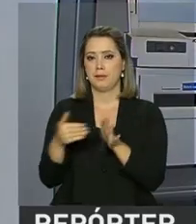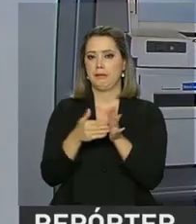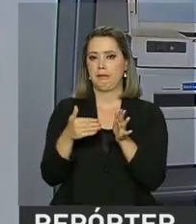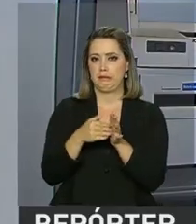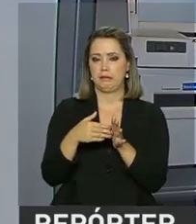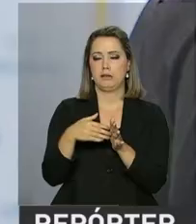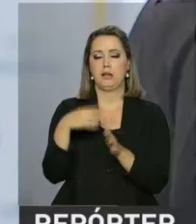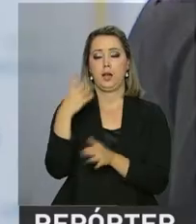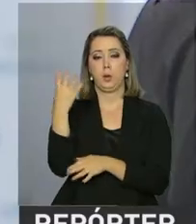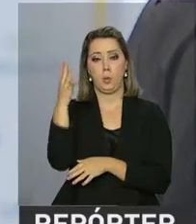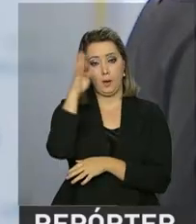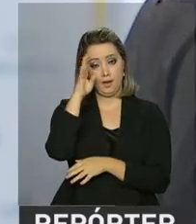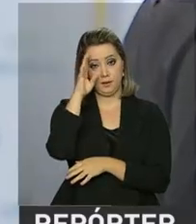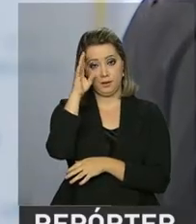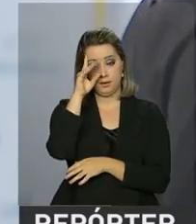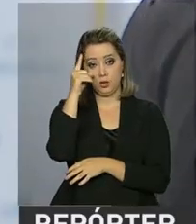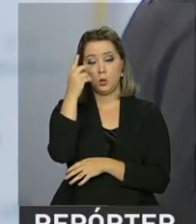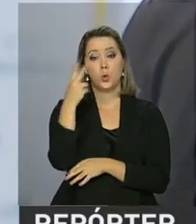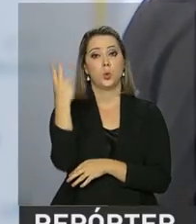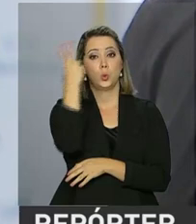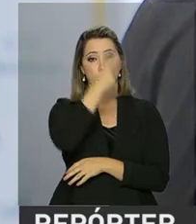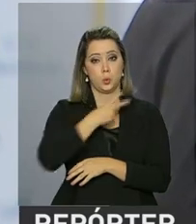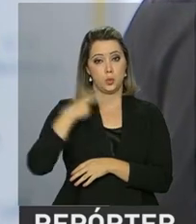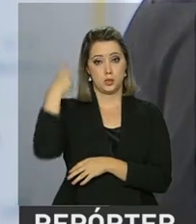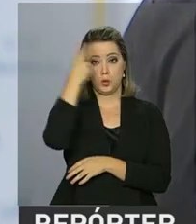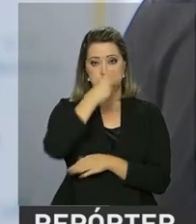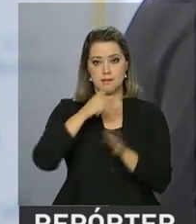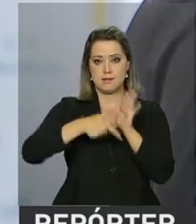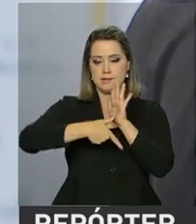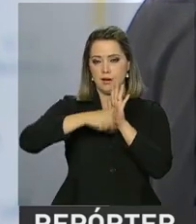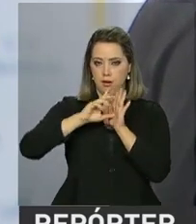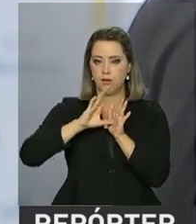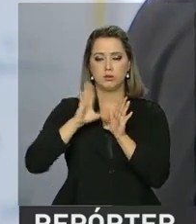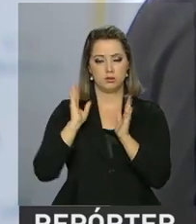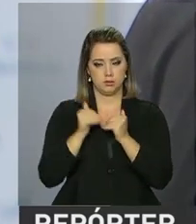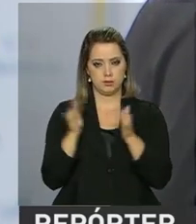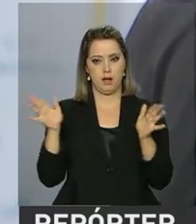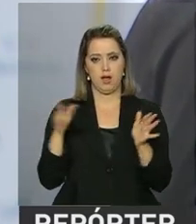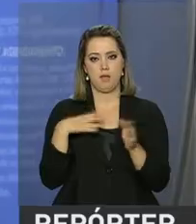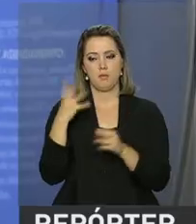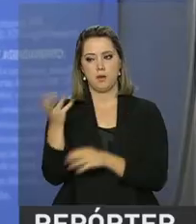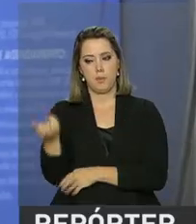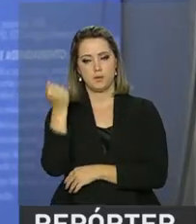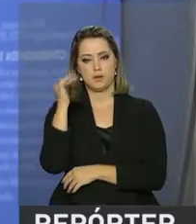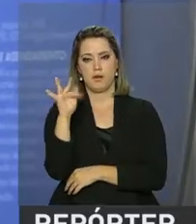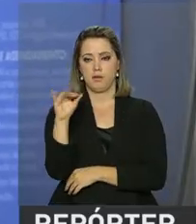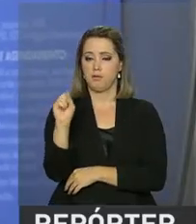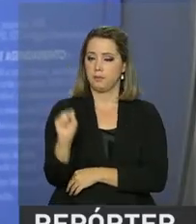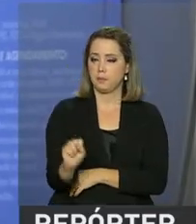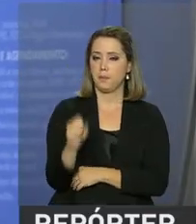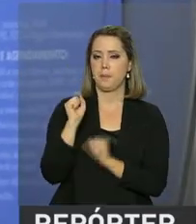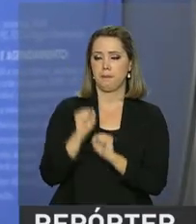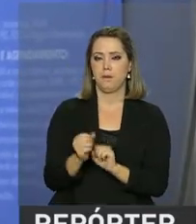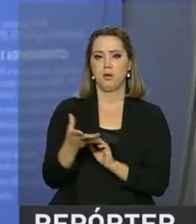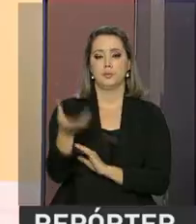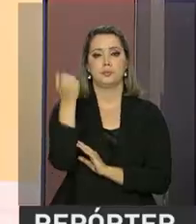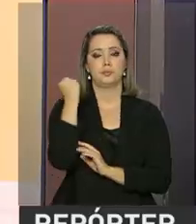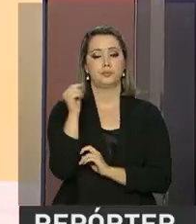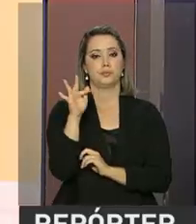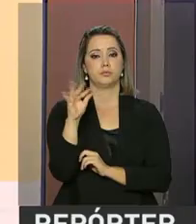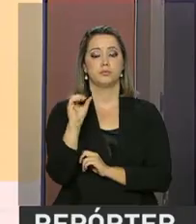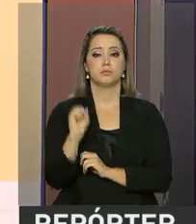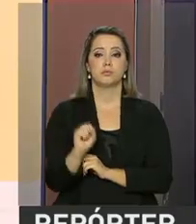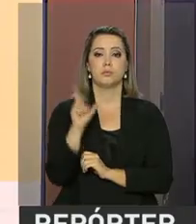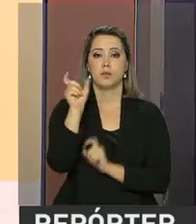quarta-feira as agências vão funcionar duas horas mais cedo para atender esses trabalhadores podem retirar o FGTS